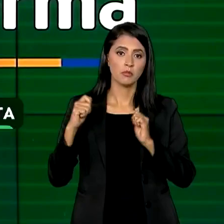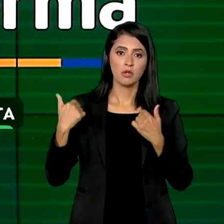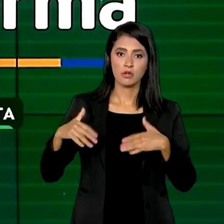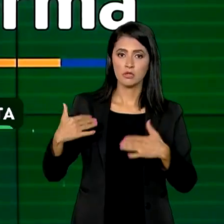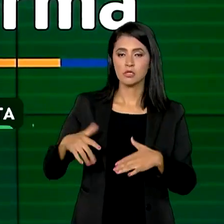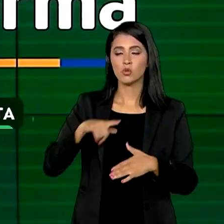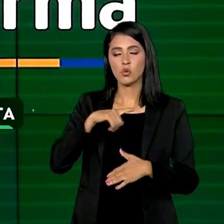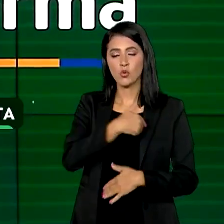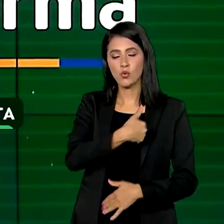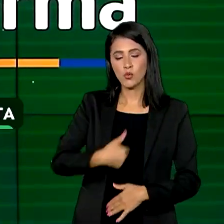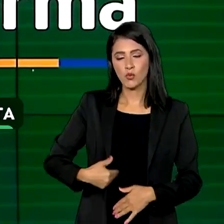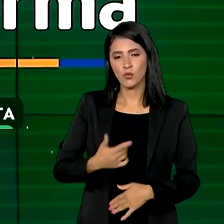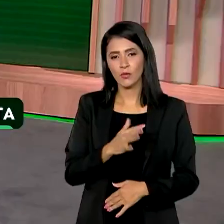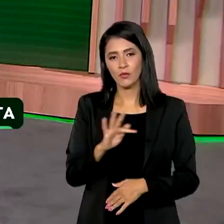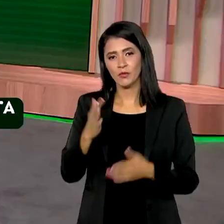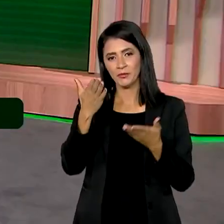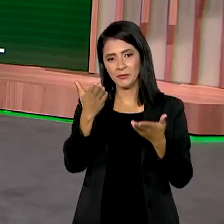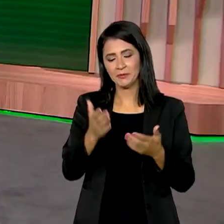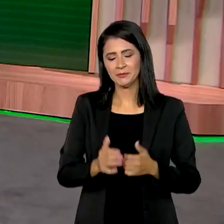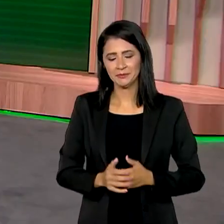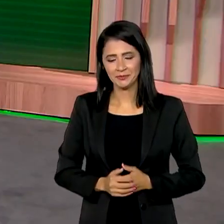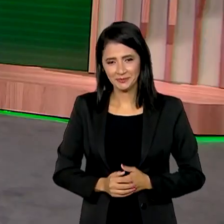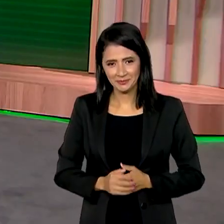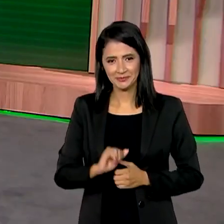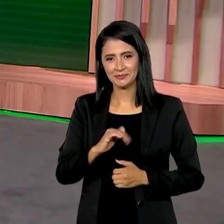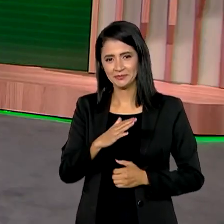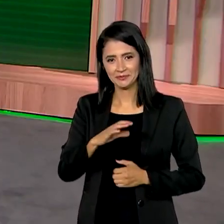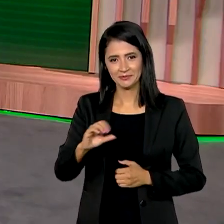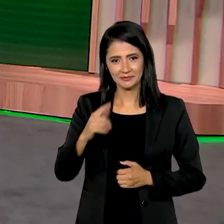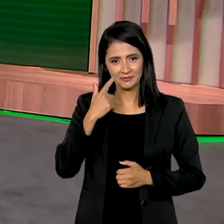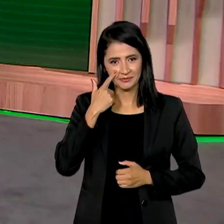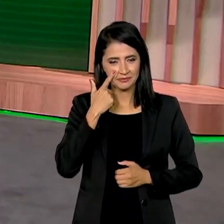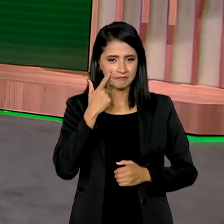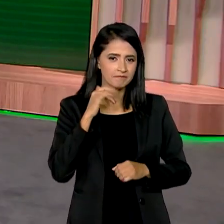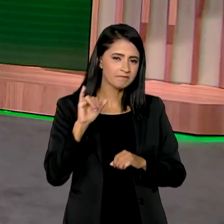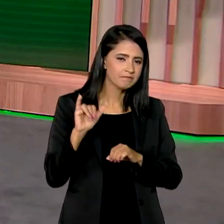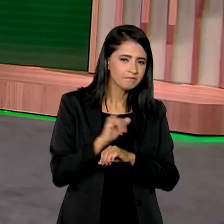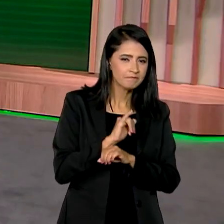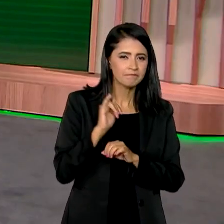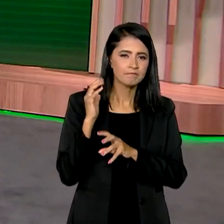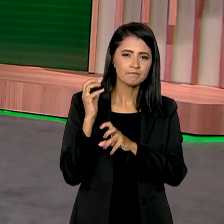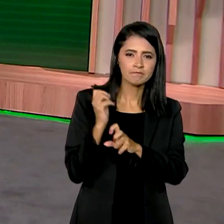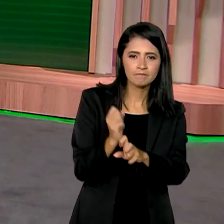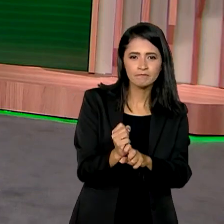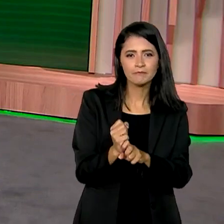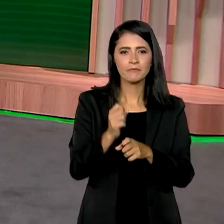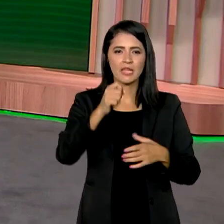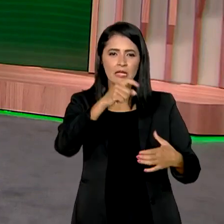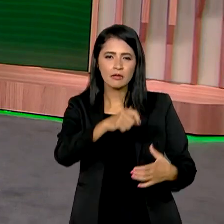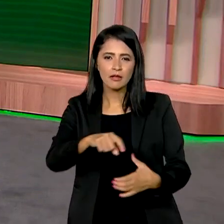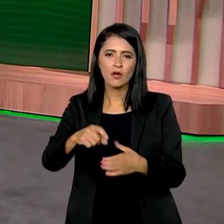ações do governo federal para você. As estimativas para a produção nacional de grãos na safra